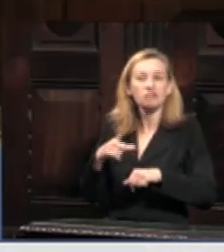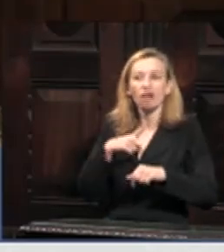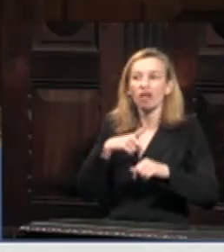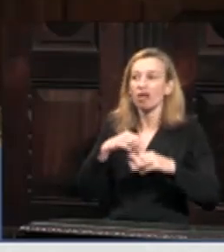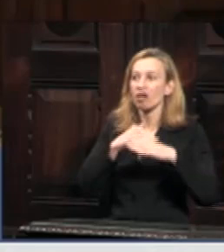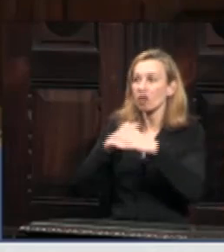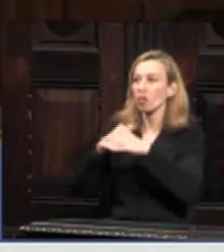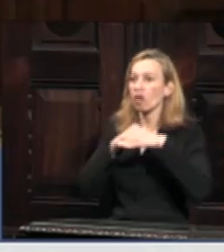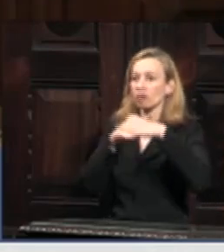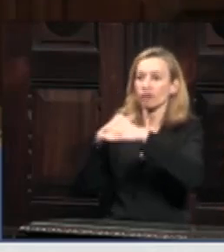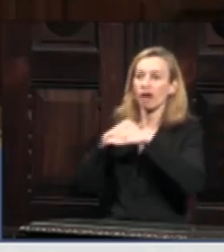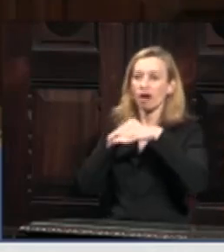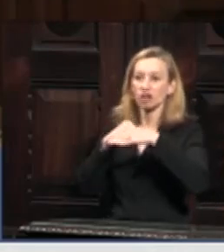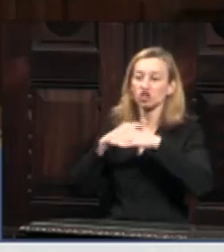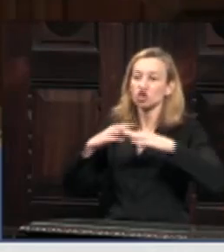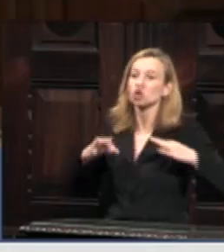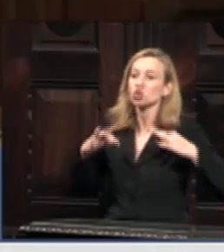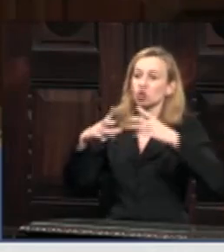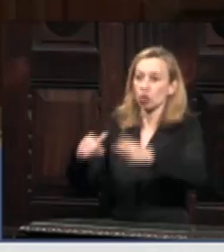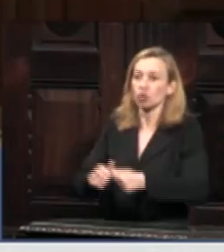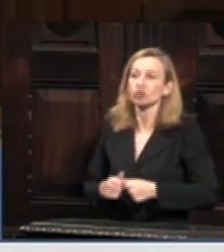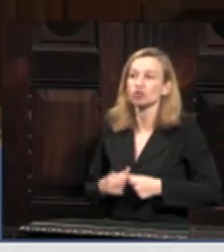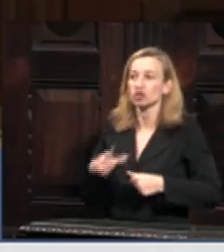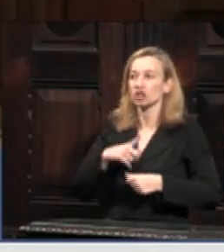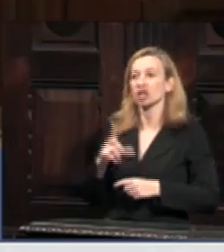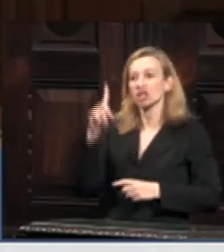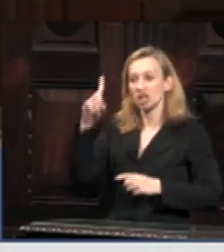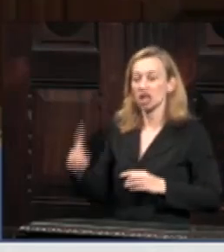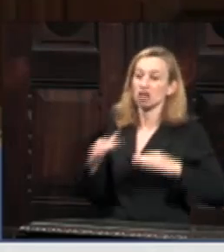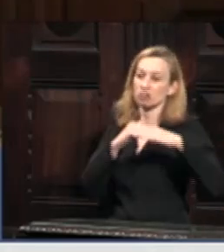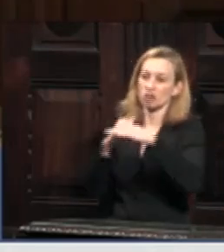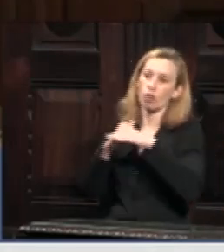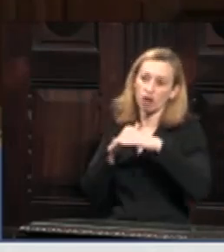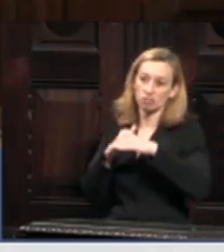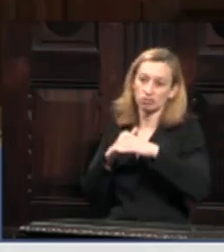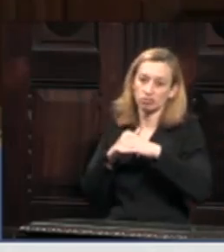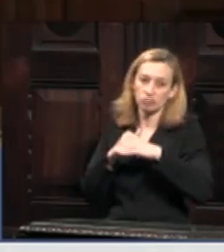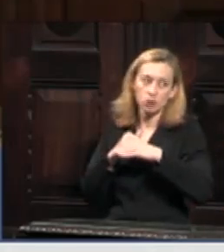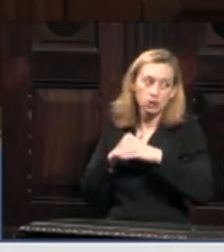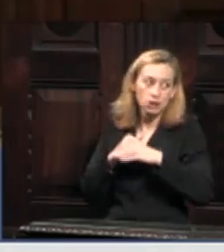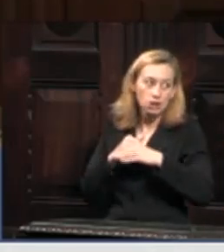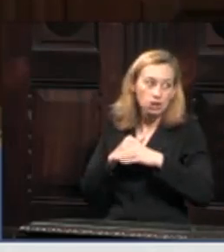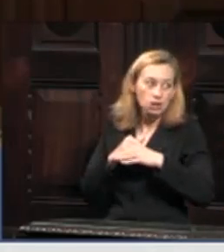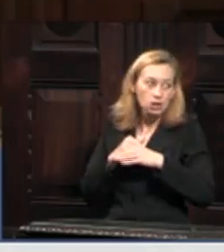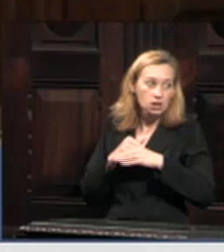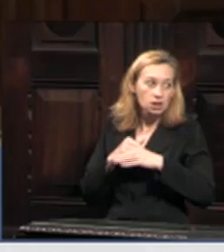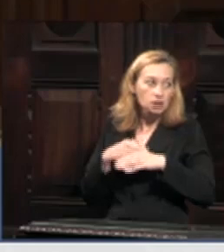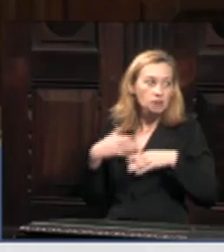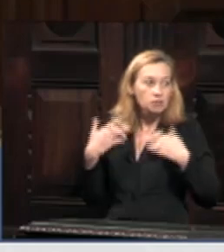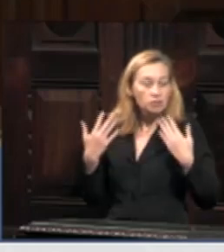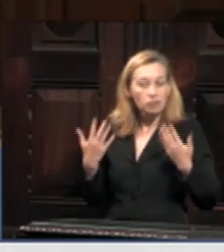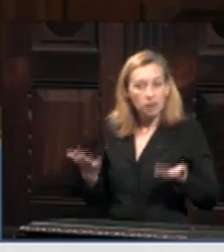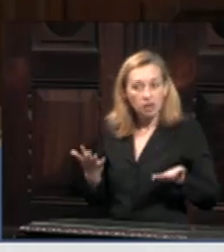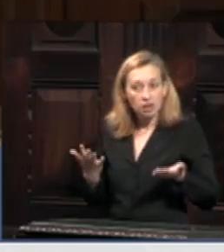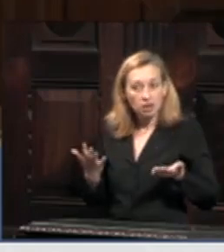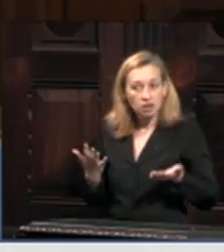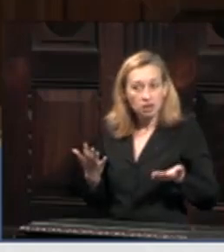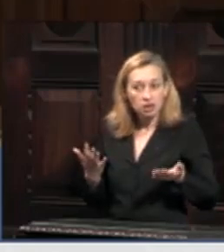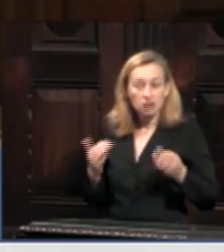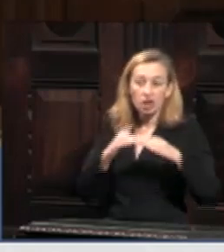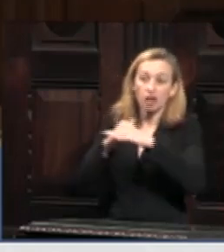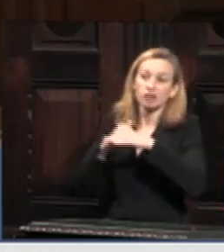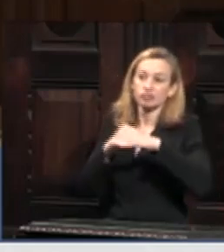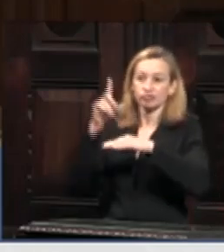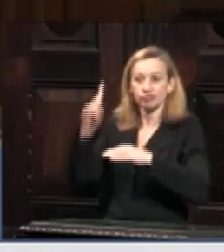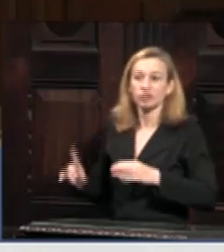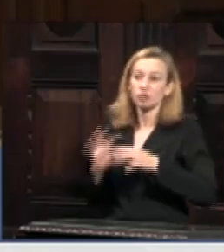igualdade em que todos tenham direitos iguais. Mas no voto, na eleição, na democracia é assim,